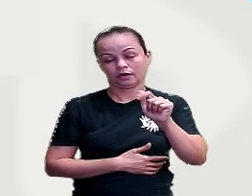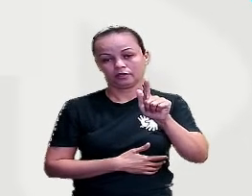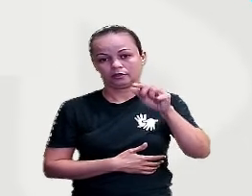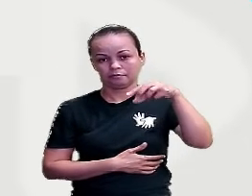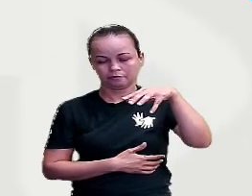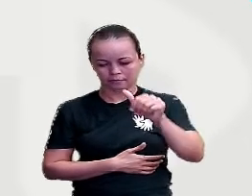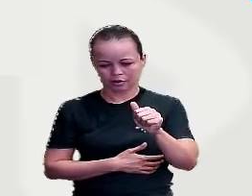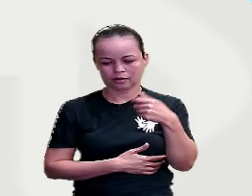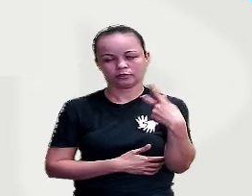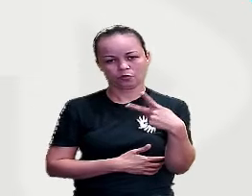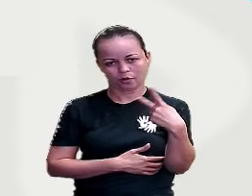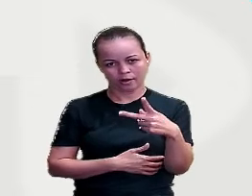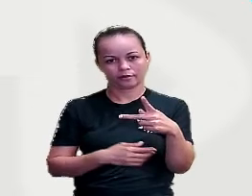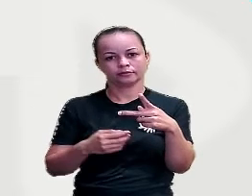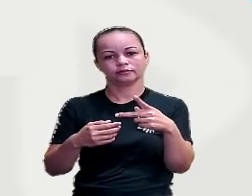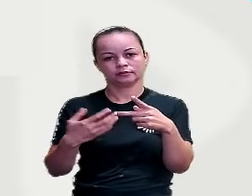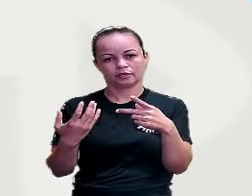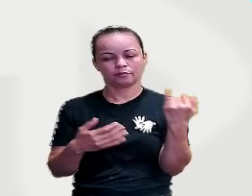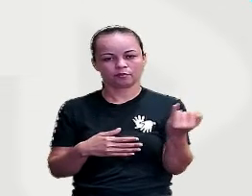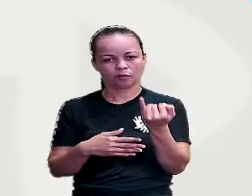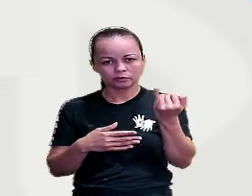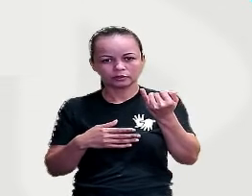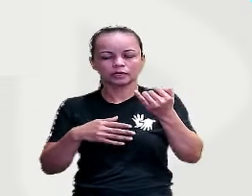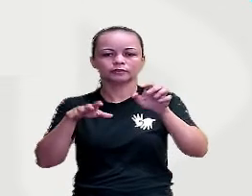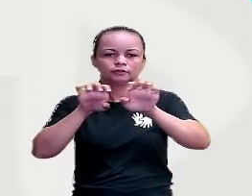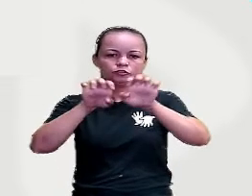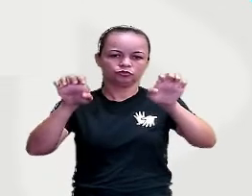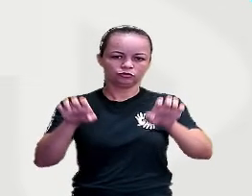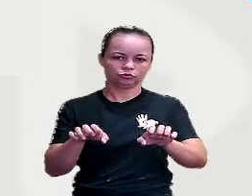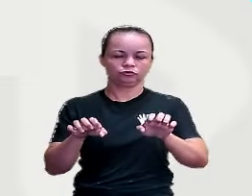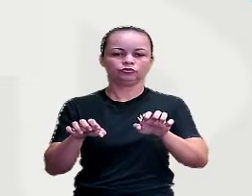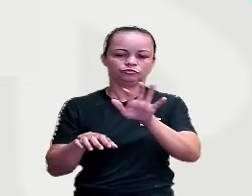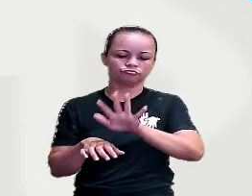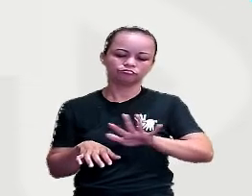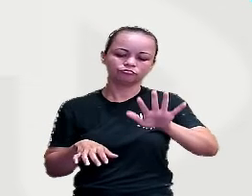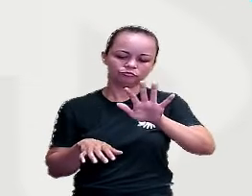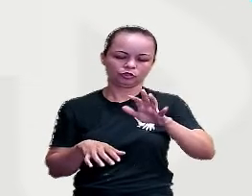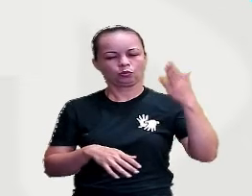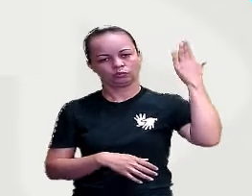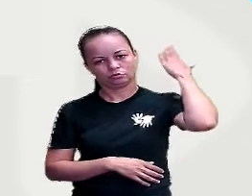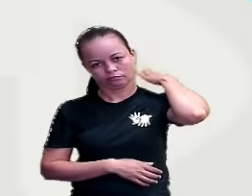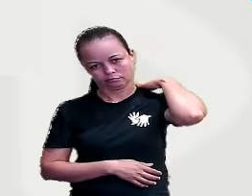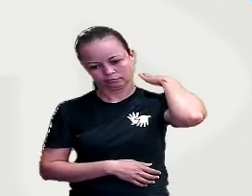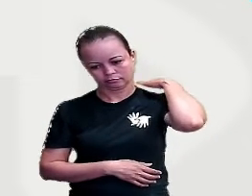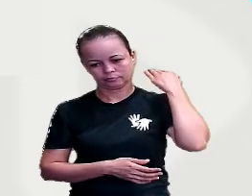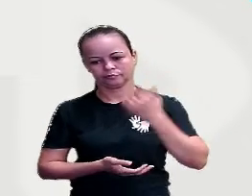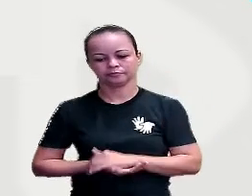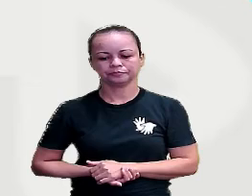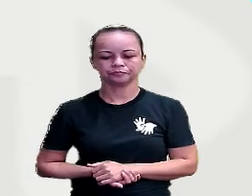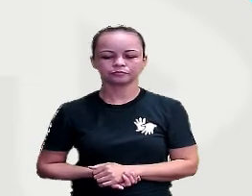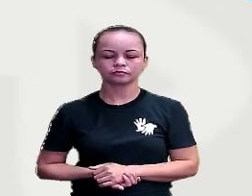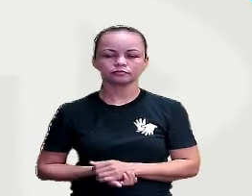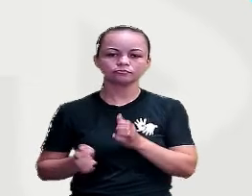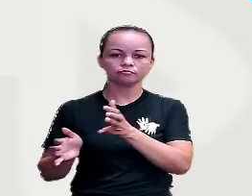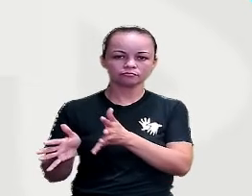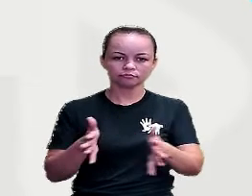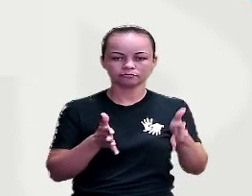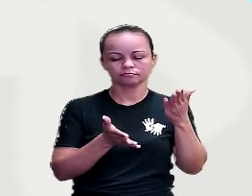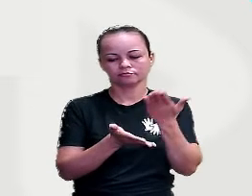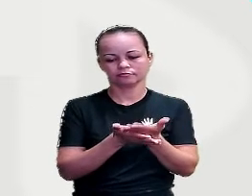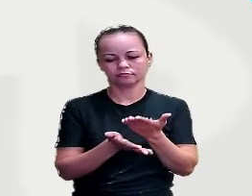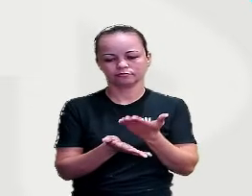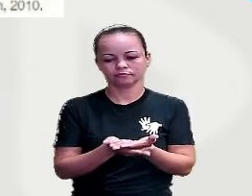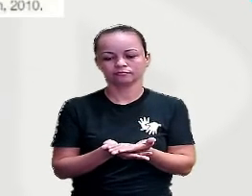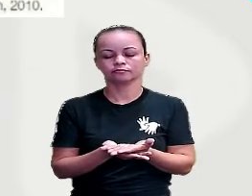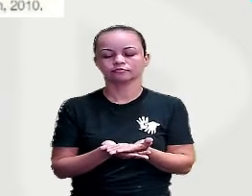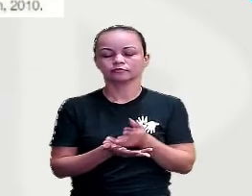a estrutura geral dos nossos pulmões, tá ok? E aí, seguindo a nossa aula, a gente vai